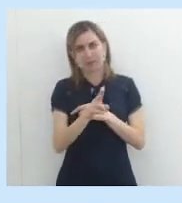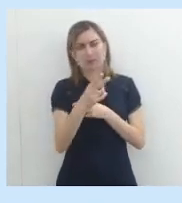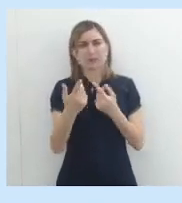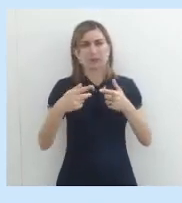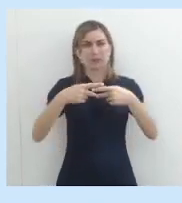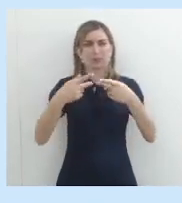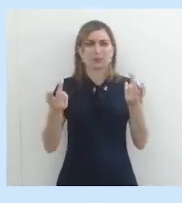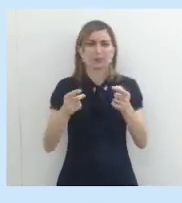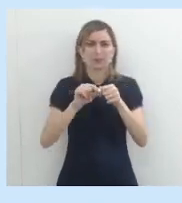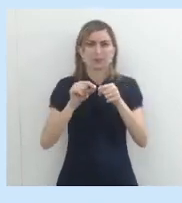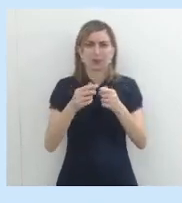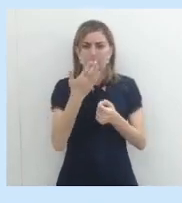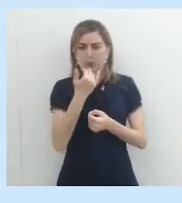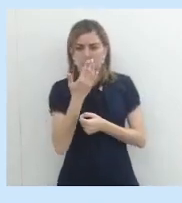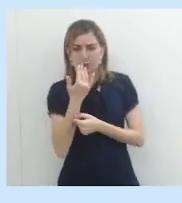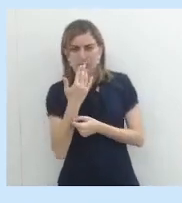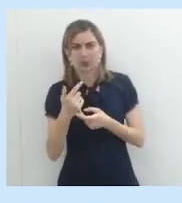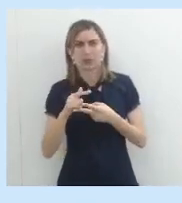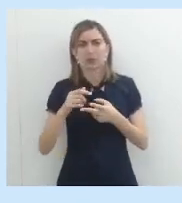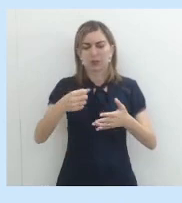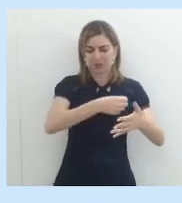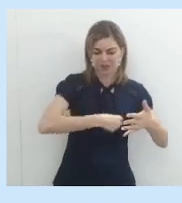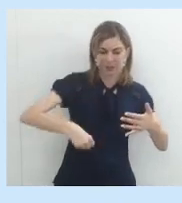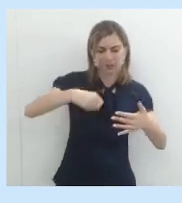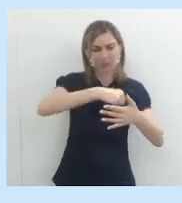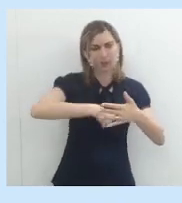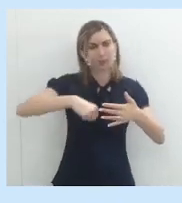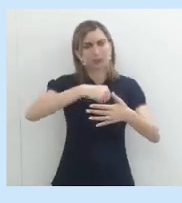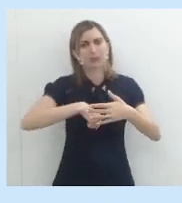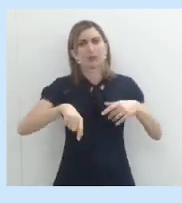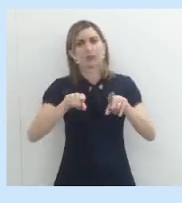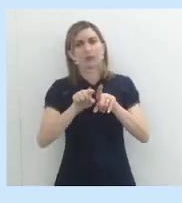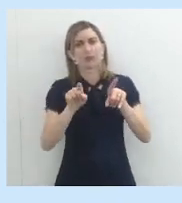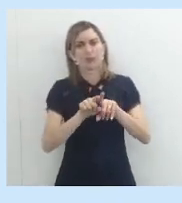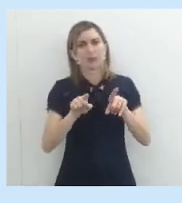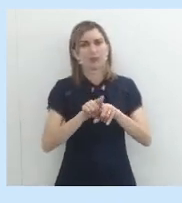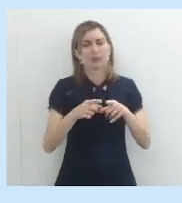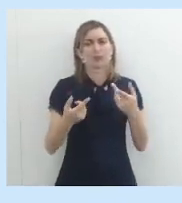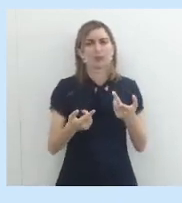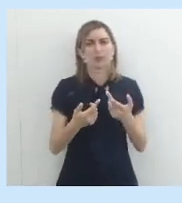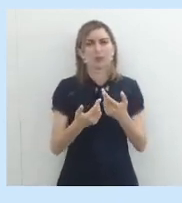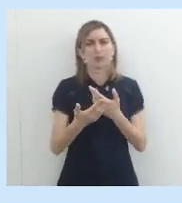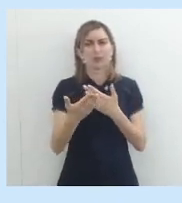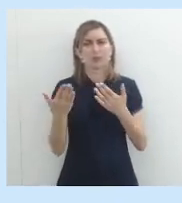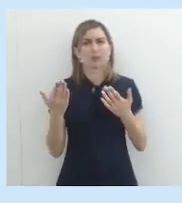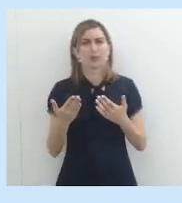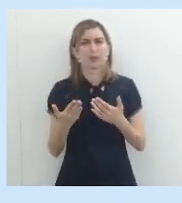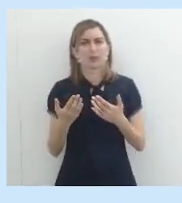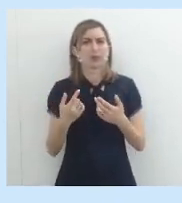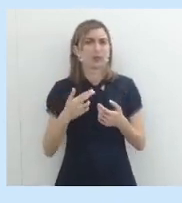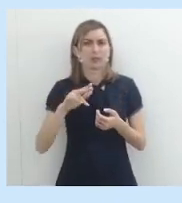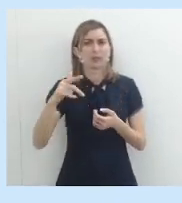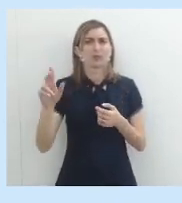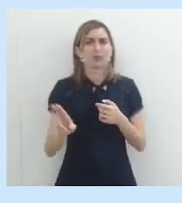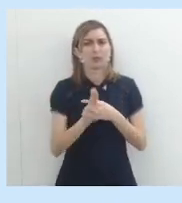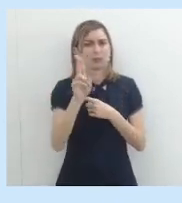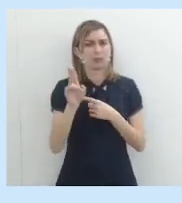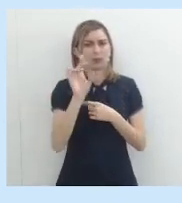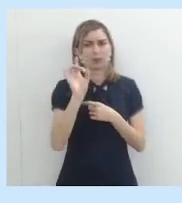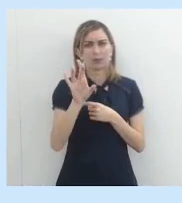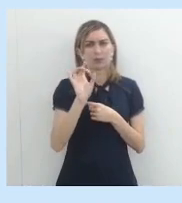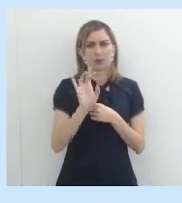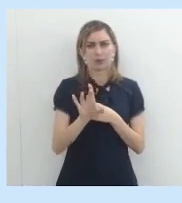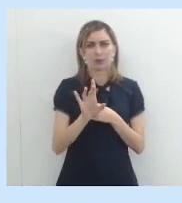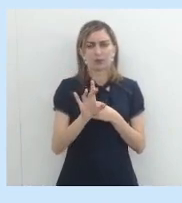para manter os alimentos, para cozinhar, né, até também como urnas funerárias. Então, e eles não usavam só assim,